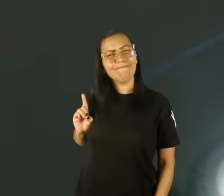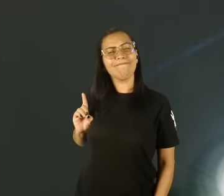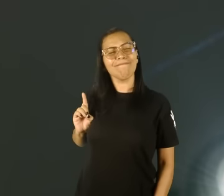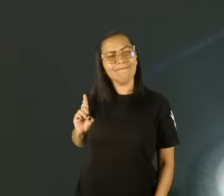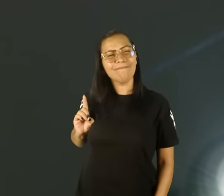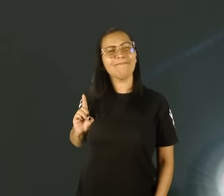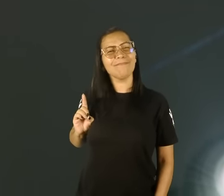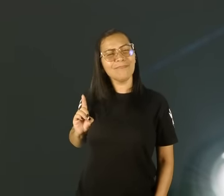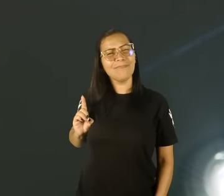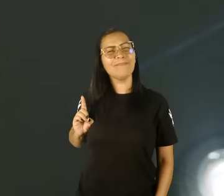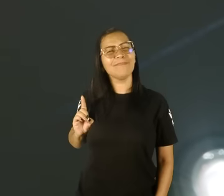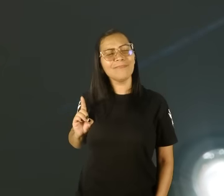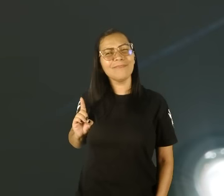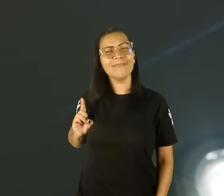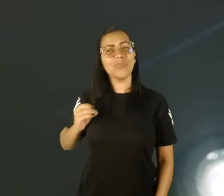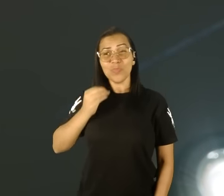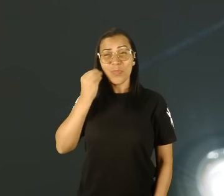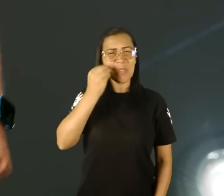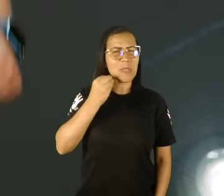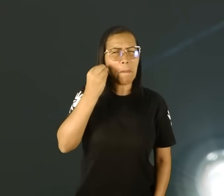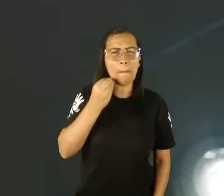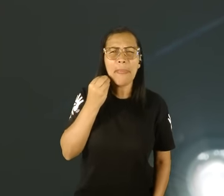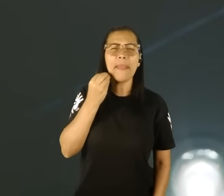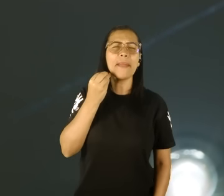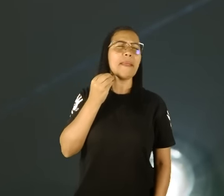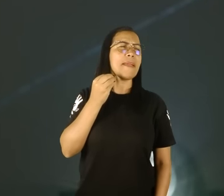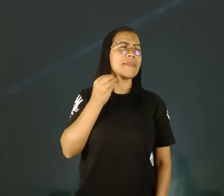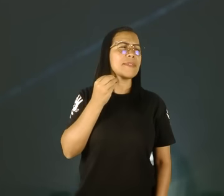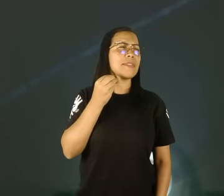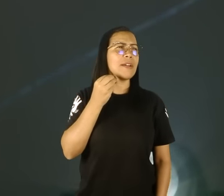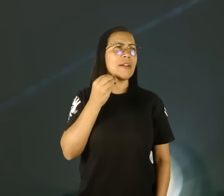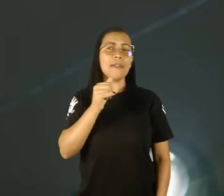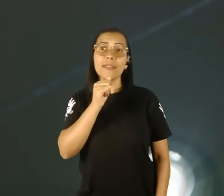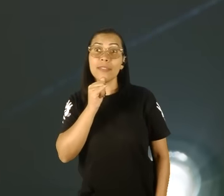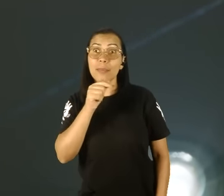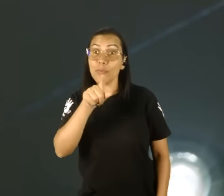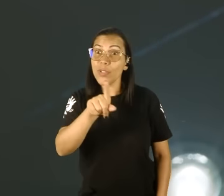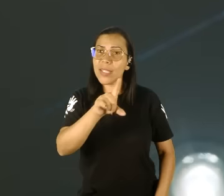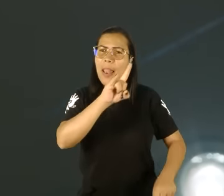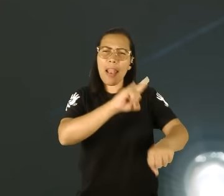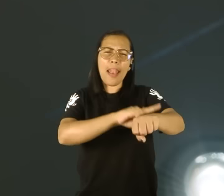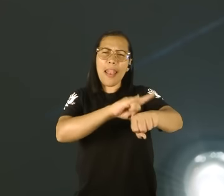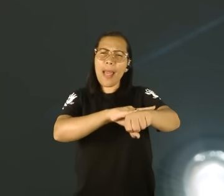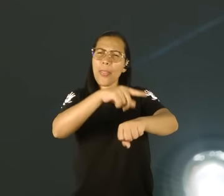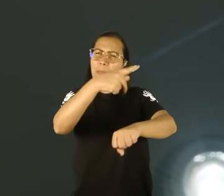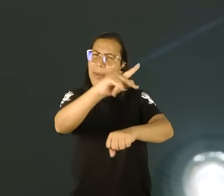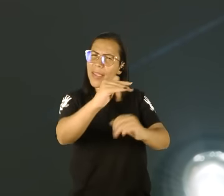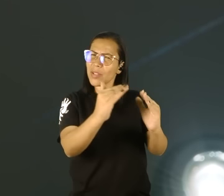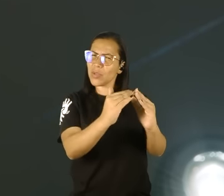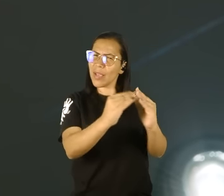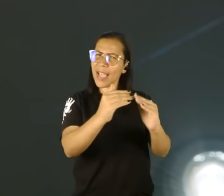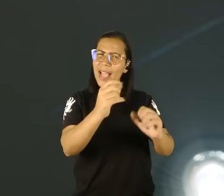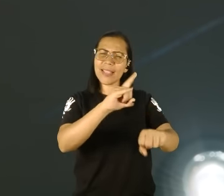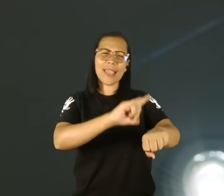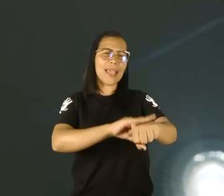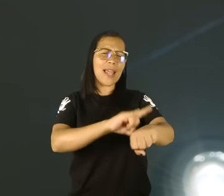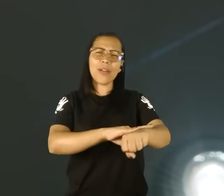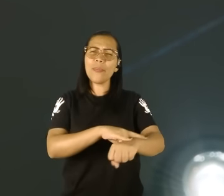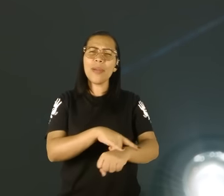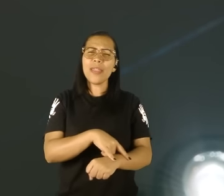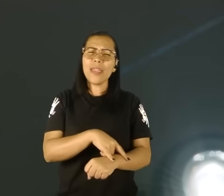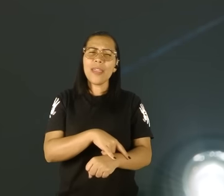você, e você diga: é isso, Deus me lembrou quem eu sou, Deus me lembrou de quem eu sou filho, Deus me lembrou que vai cumprir